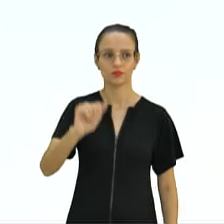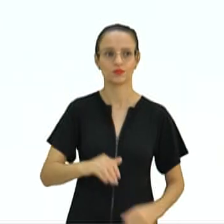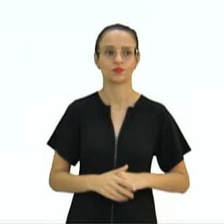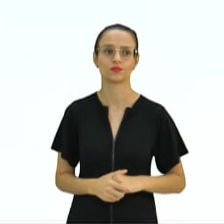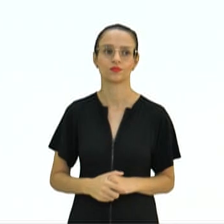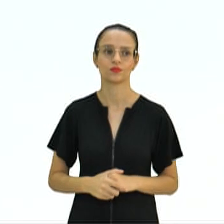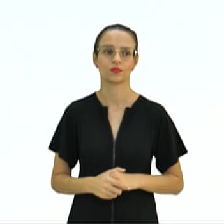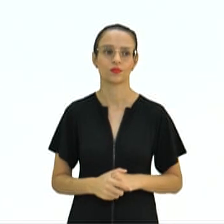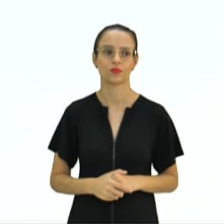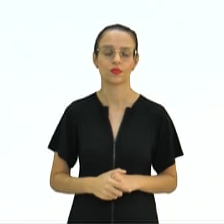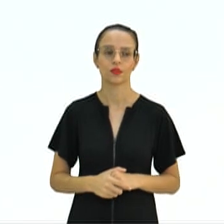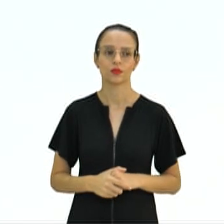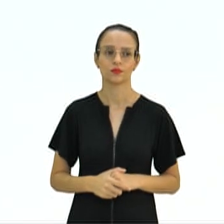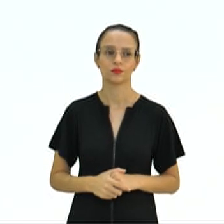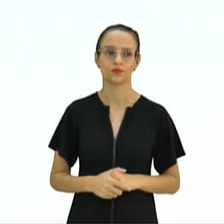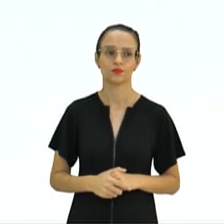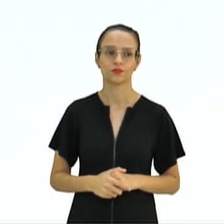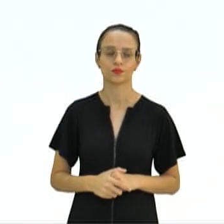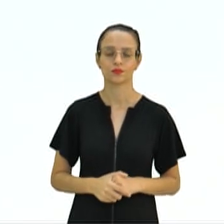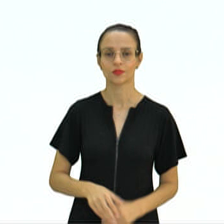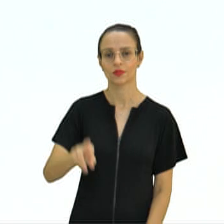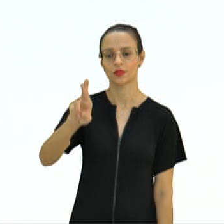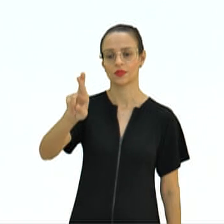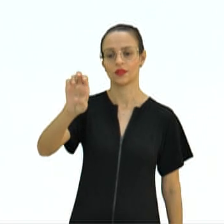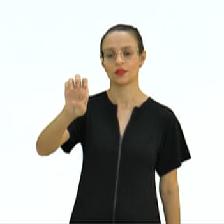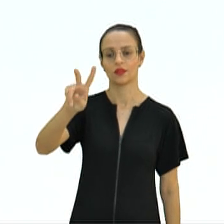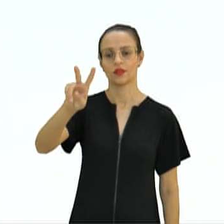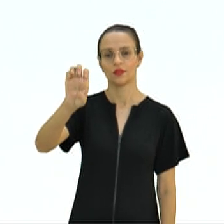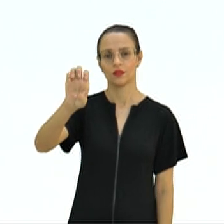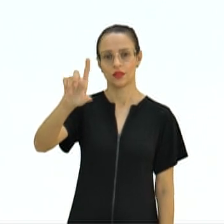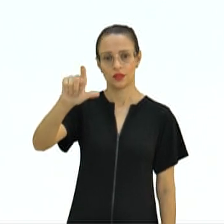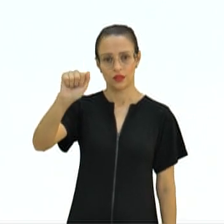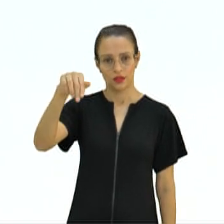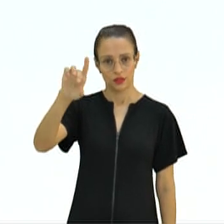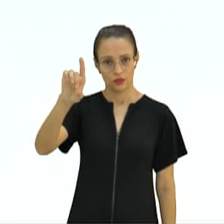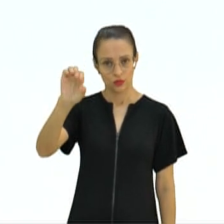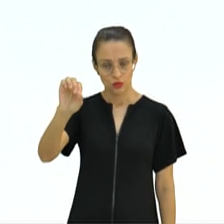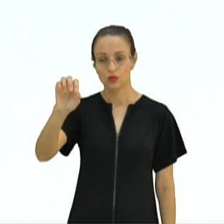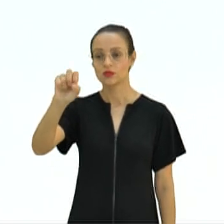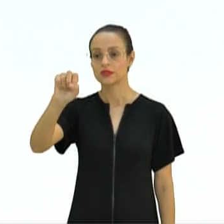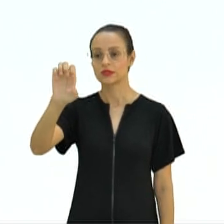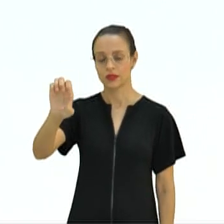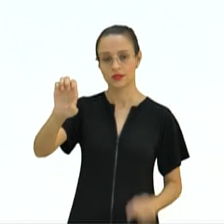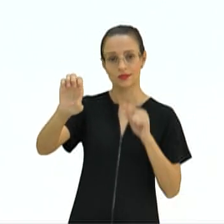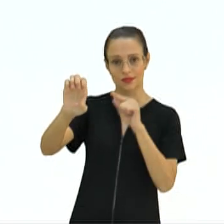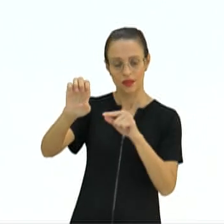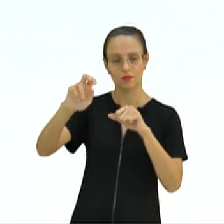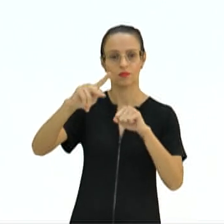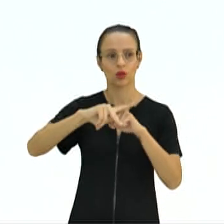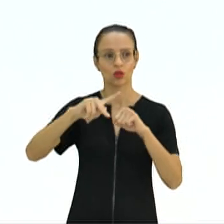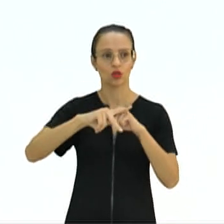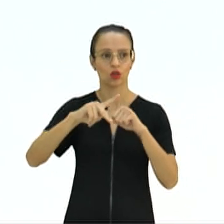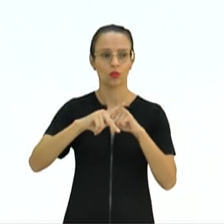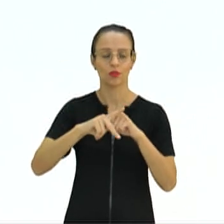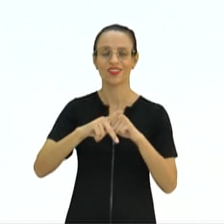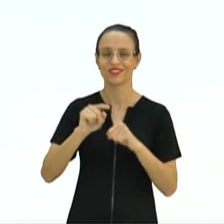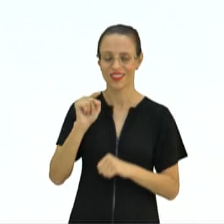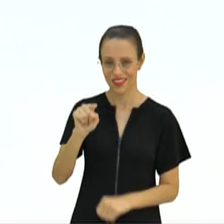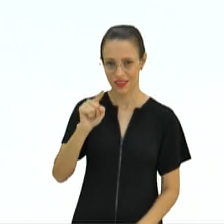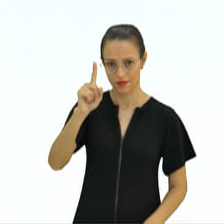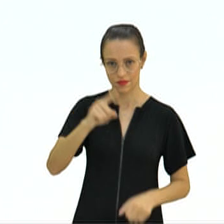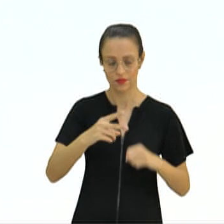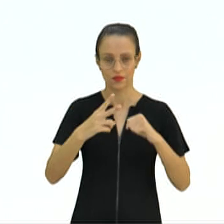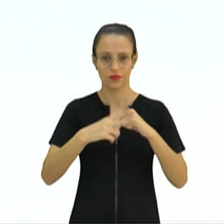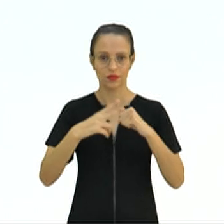temos aqui o revelando-se e o pronome se. O revelando é o verbo. Se o revelando é o